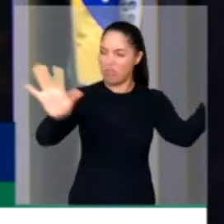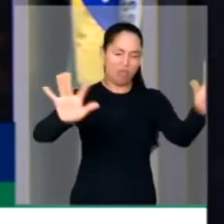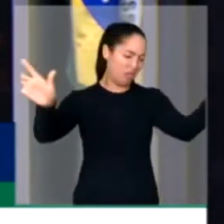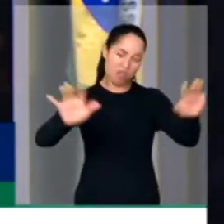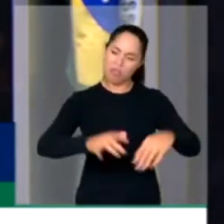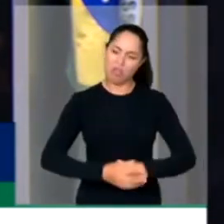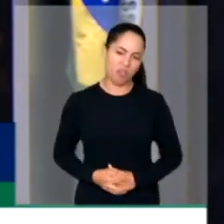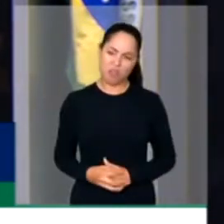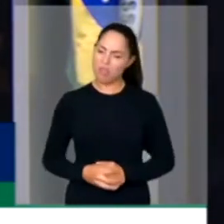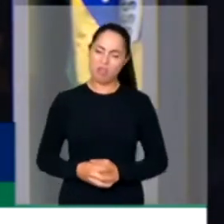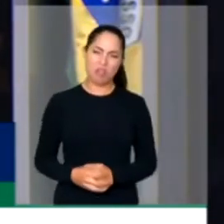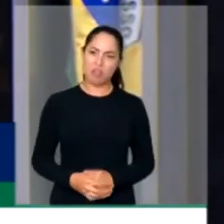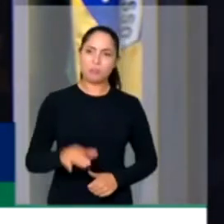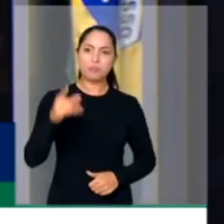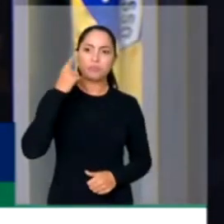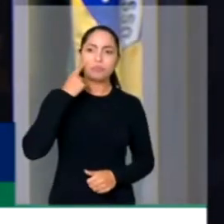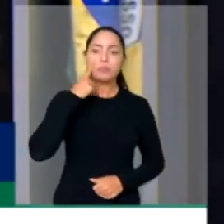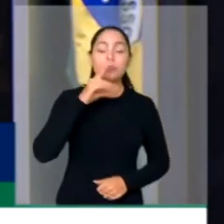Carlos